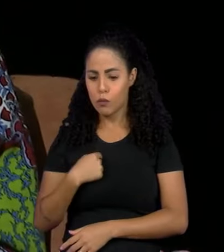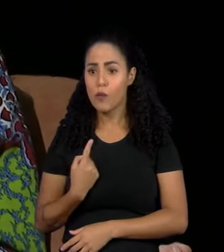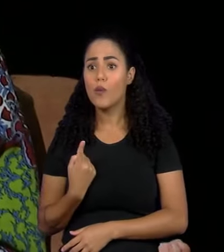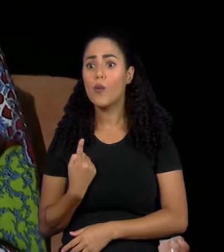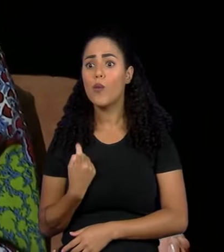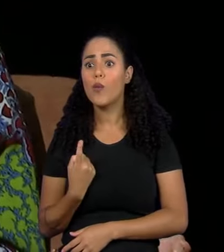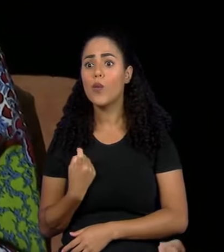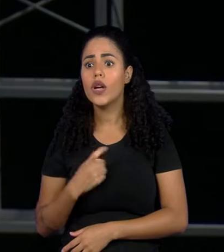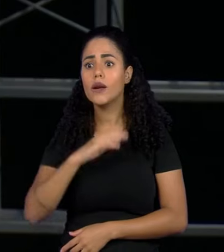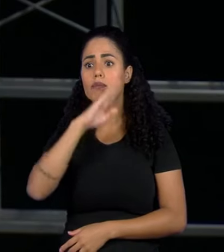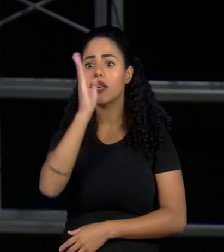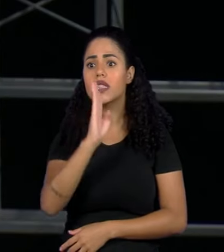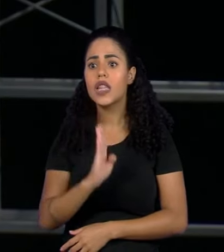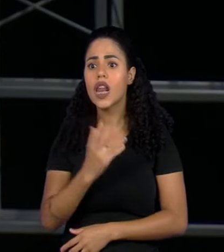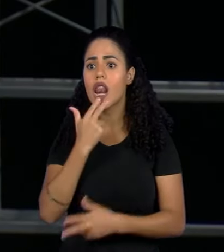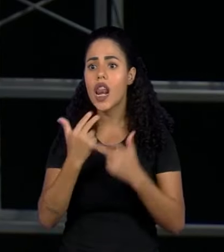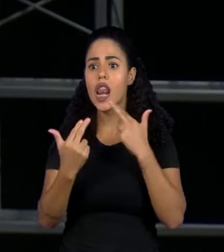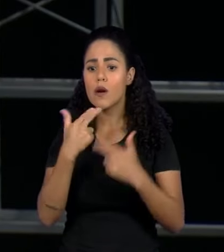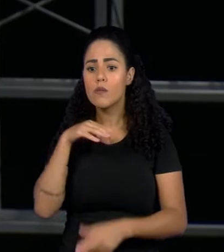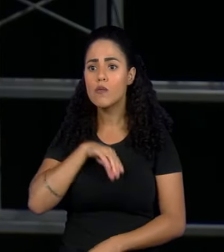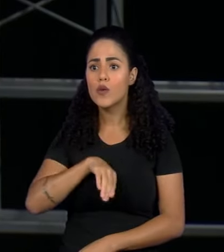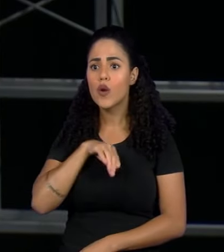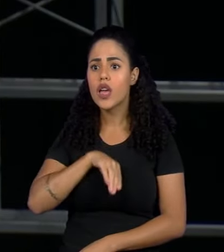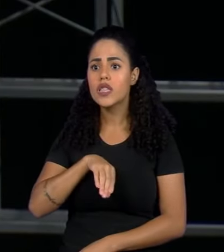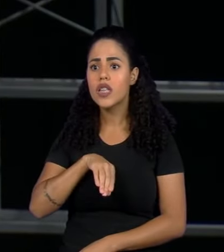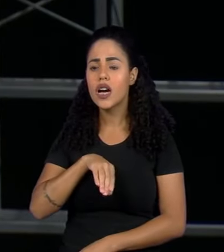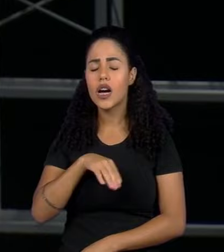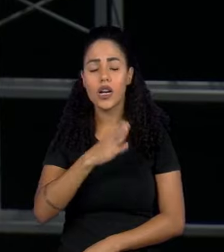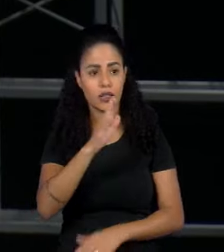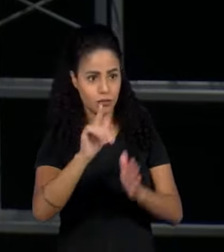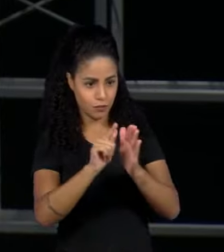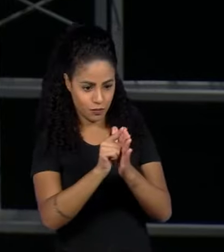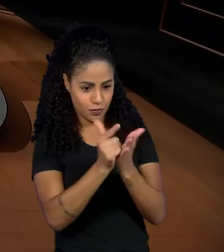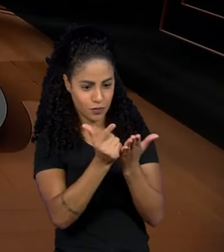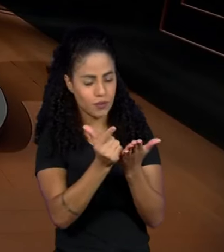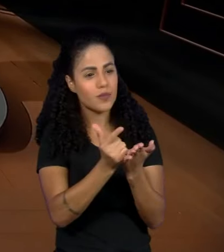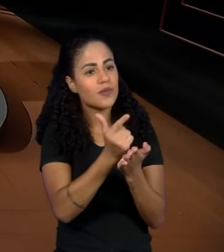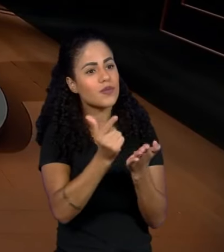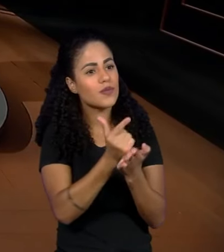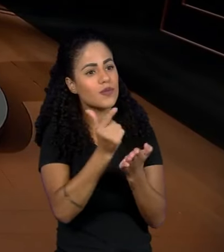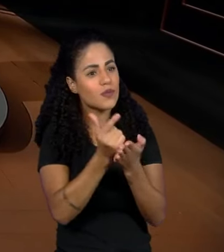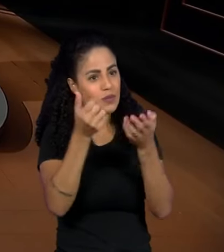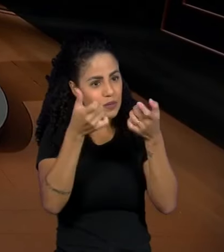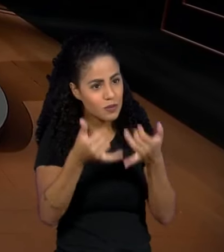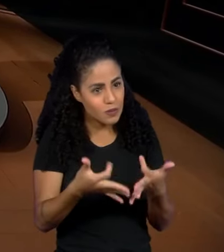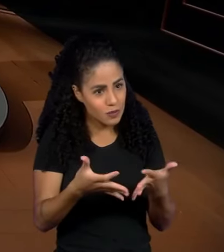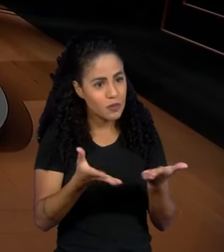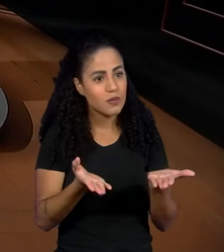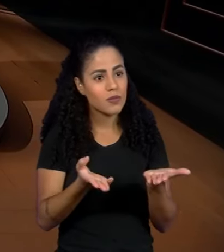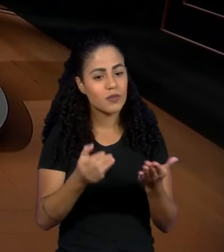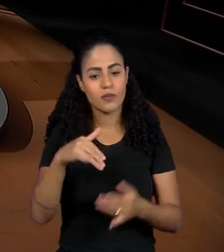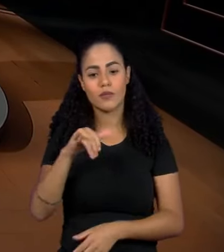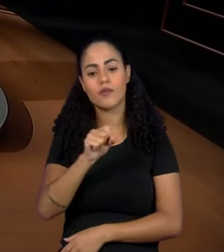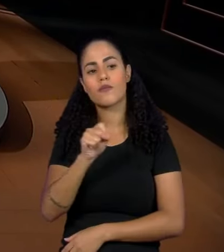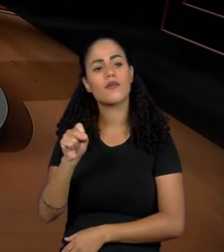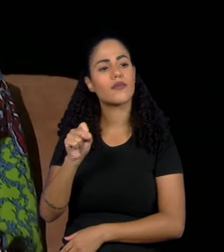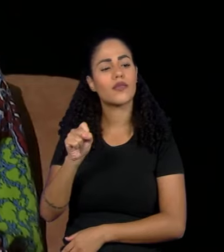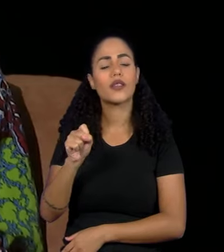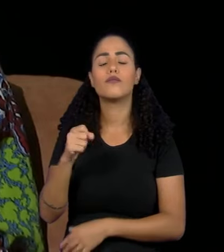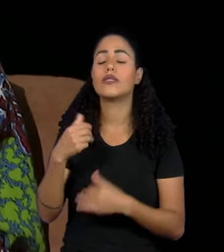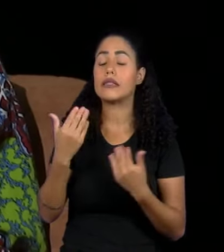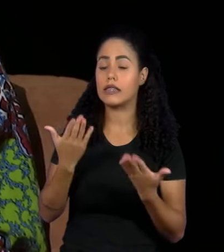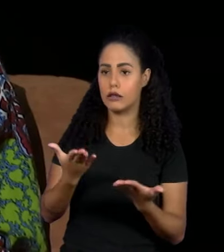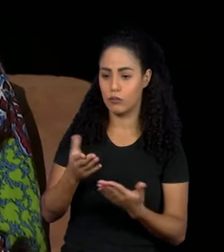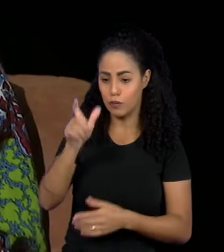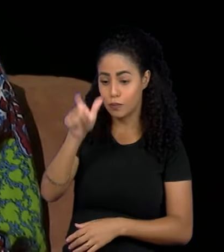brasileira. E num dos seus livros você fala carinhosamente da Miss Yoder. A Miss Yoder. A Miss Yoder era